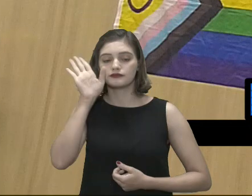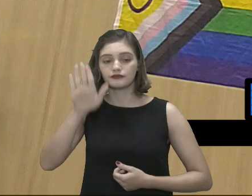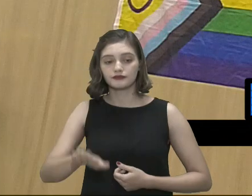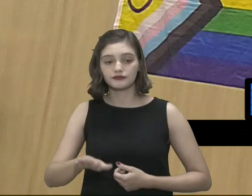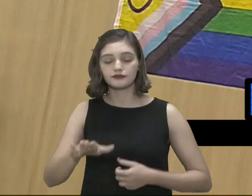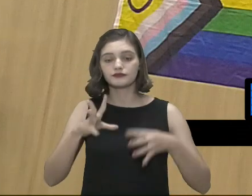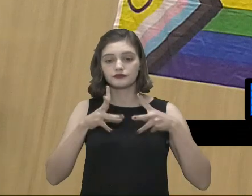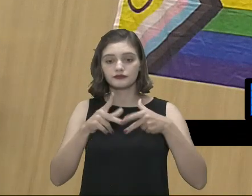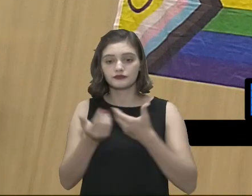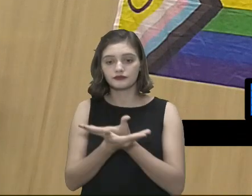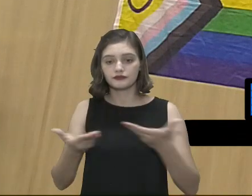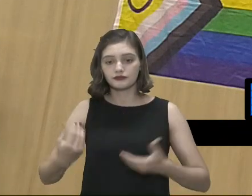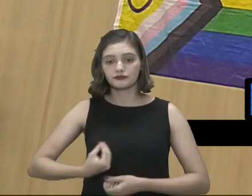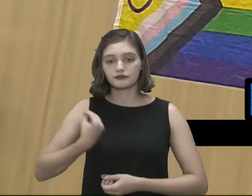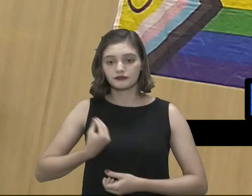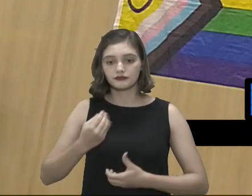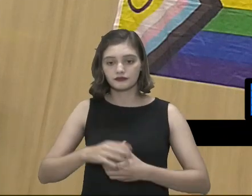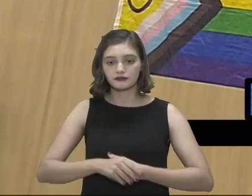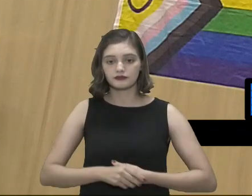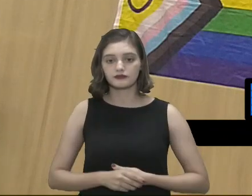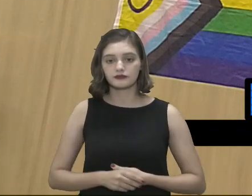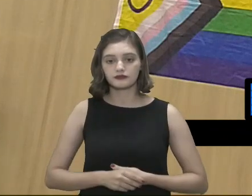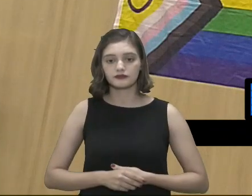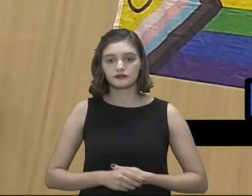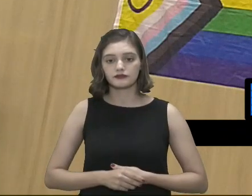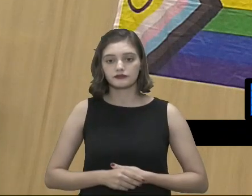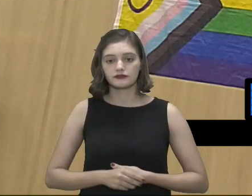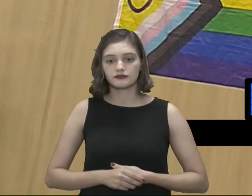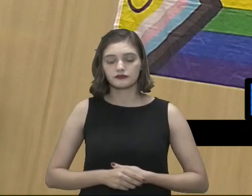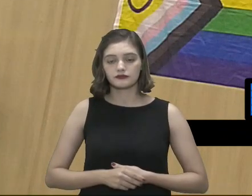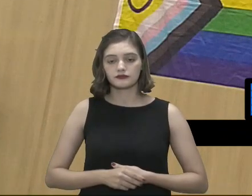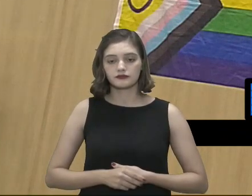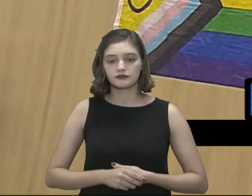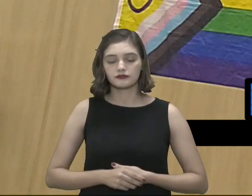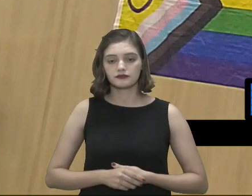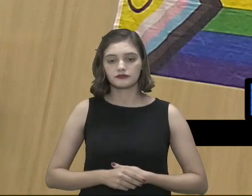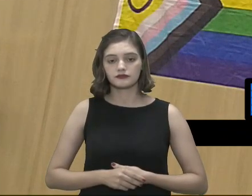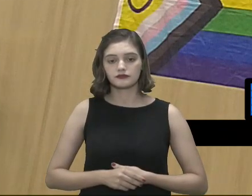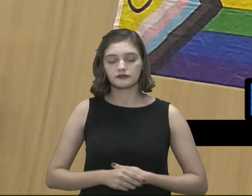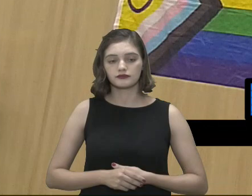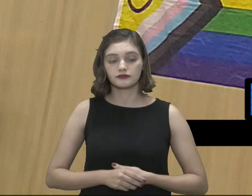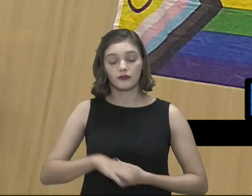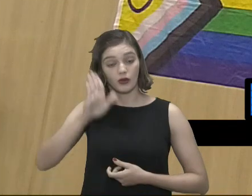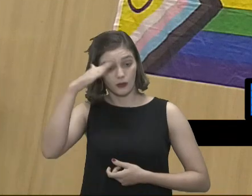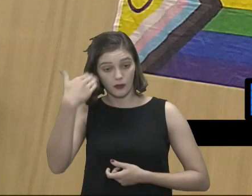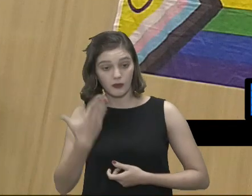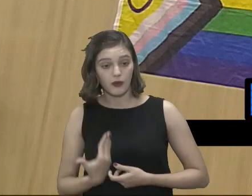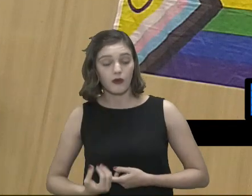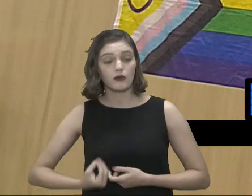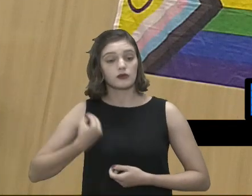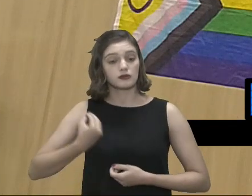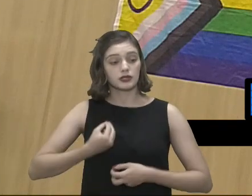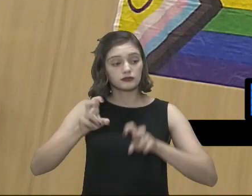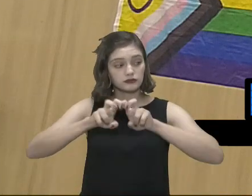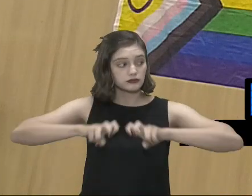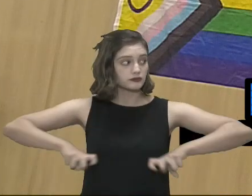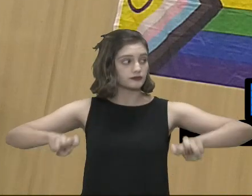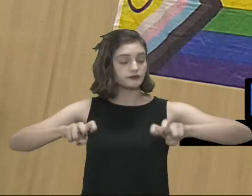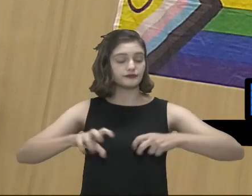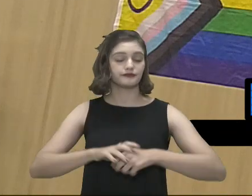Boa tarde a todos que estão aqui, todos, todas e todes. É uma honra também estar fazendo parte dessa